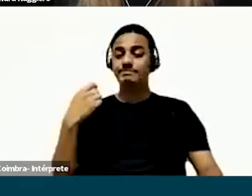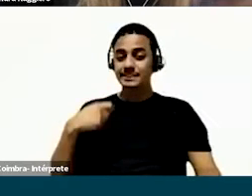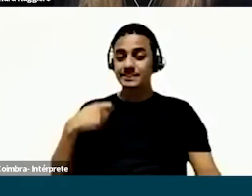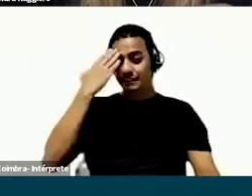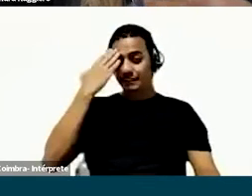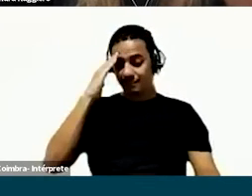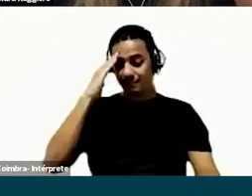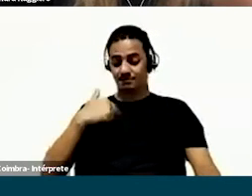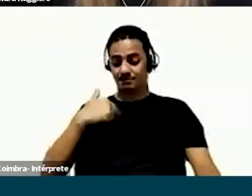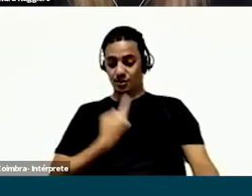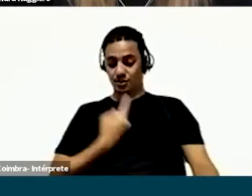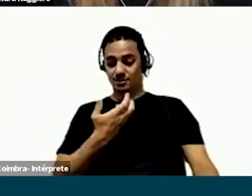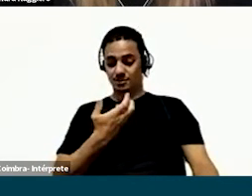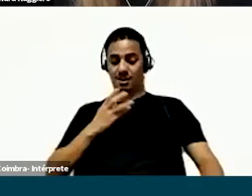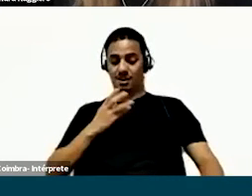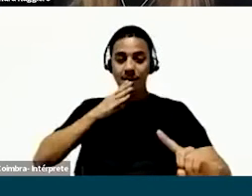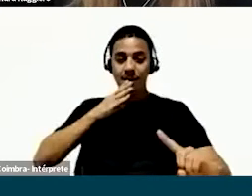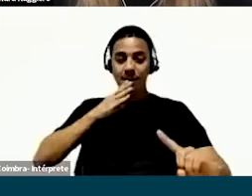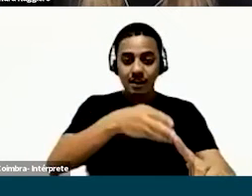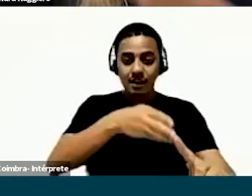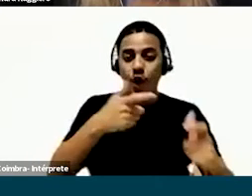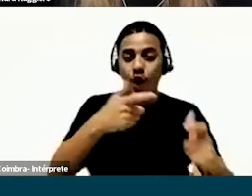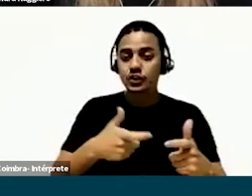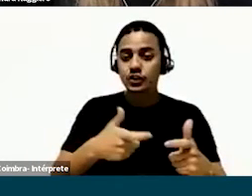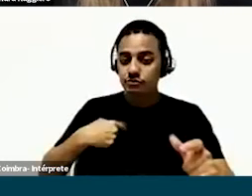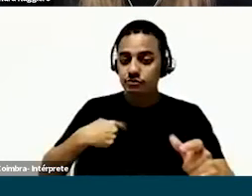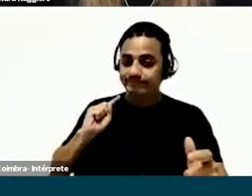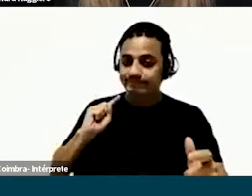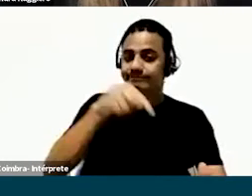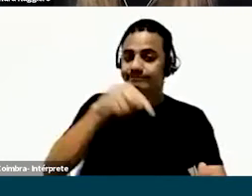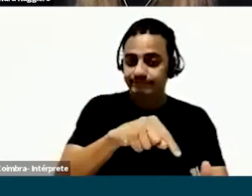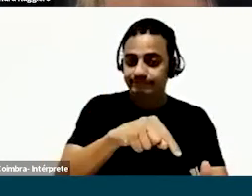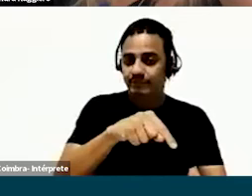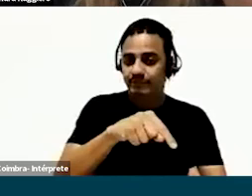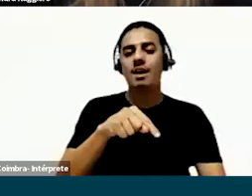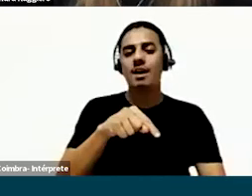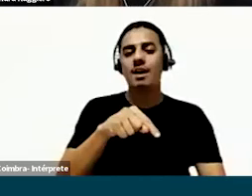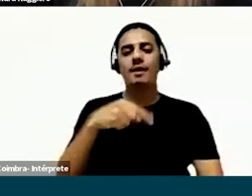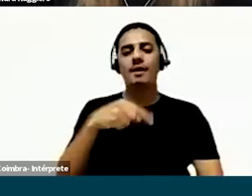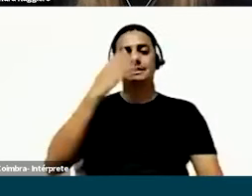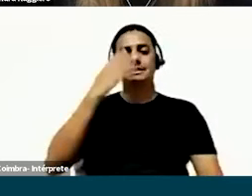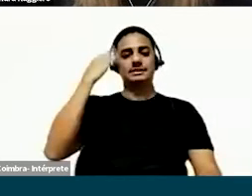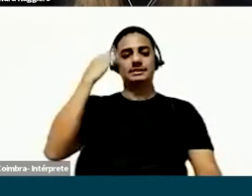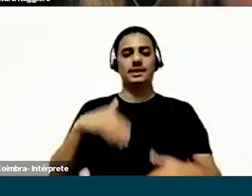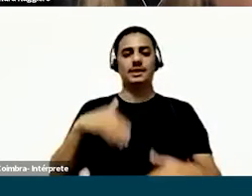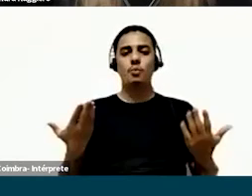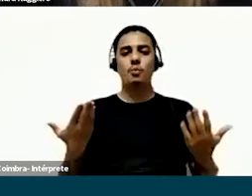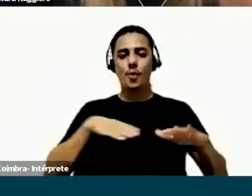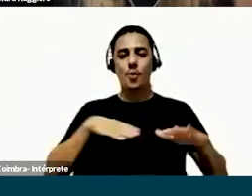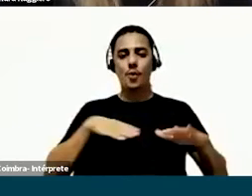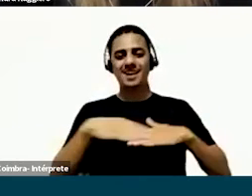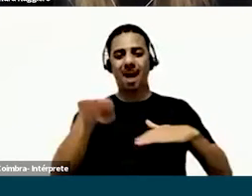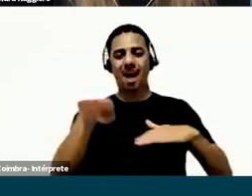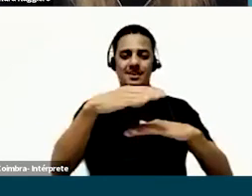preciso entender para onde a gente quer ir, para onde queremos ir. Para sabermos, então, qual seria